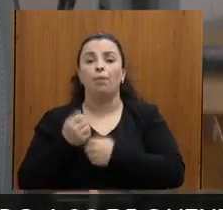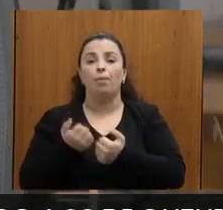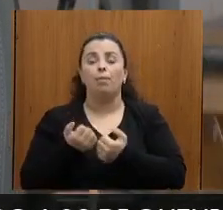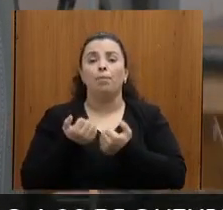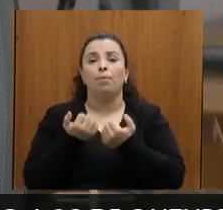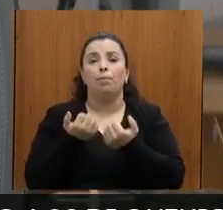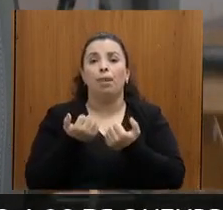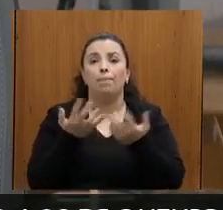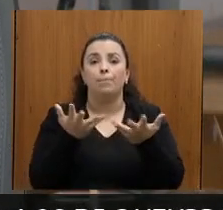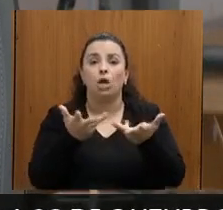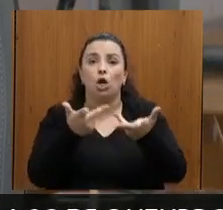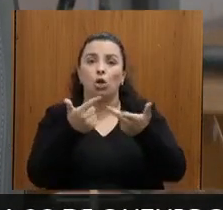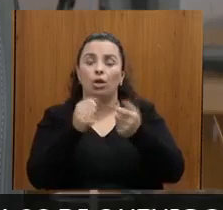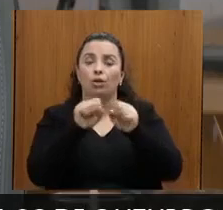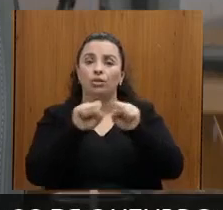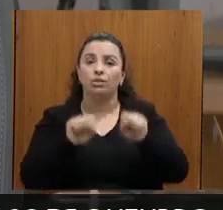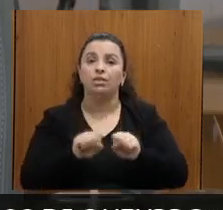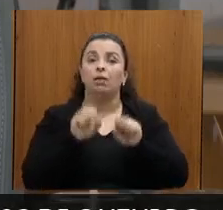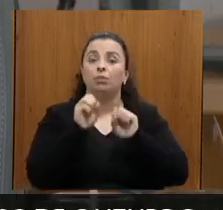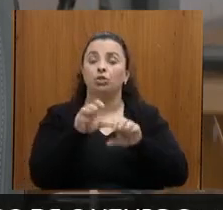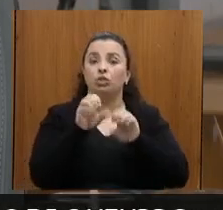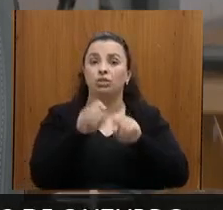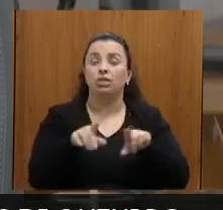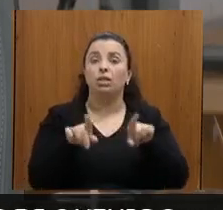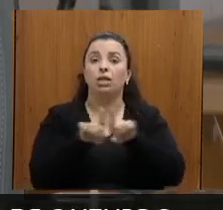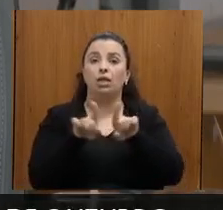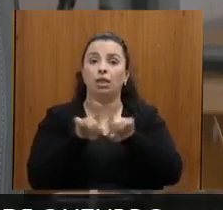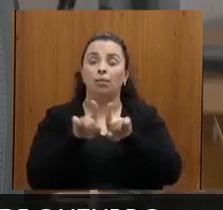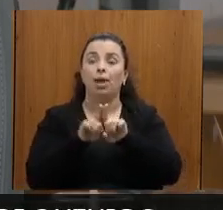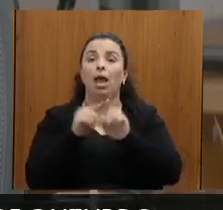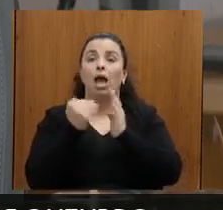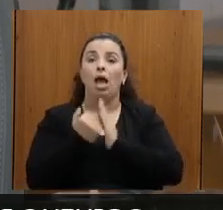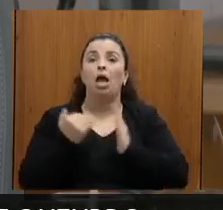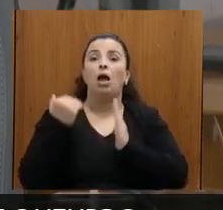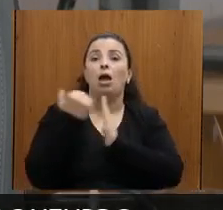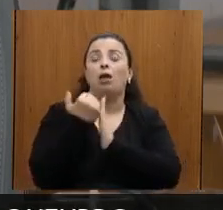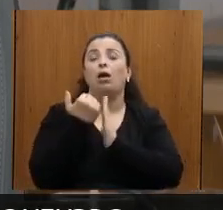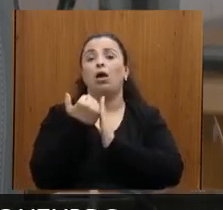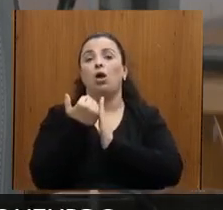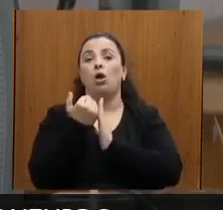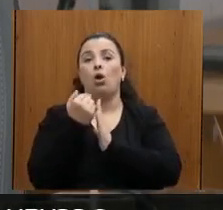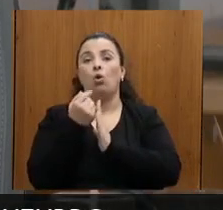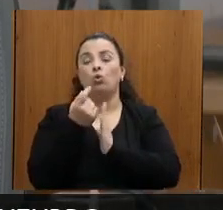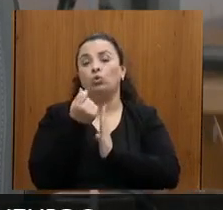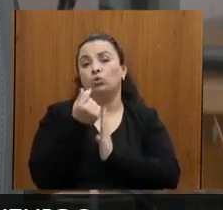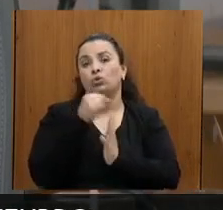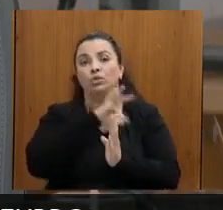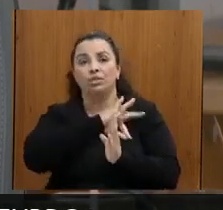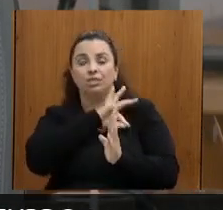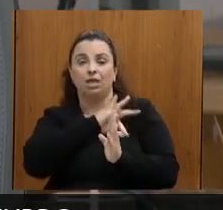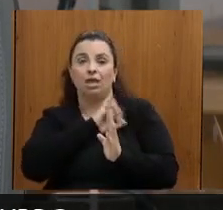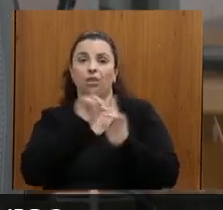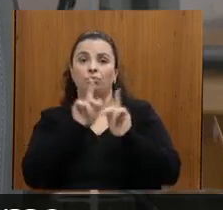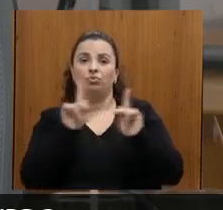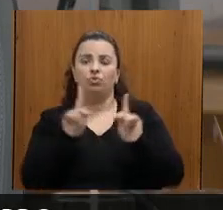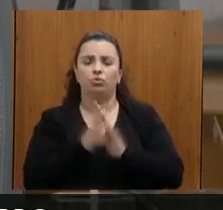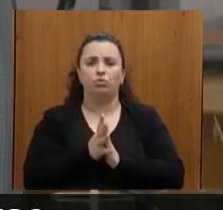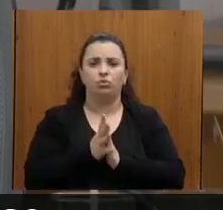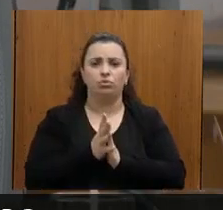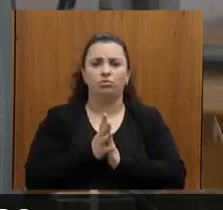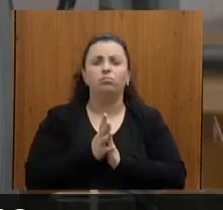estrutura educacional, sejam também destinados a ampliar a remuneração dos profissionais de educação. Veja bem, por que o ano que vem?